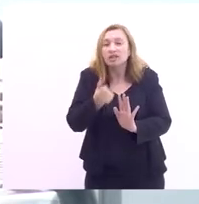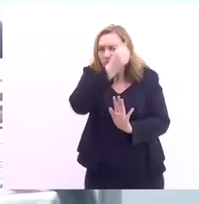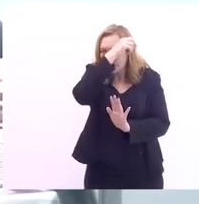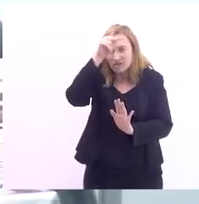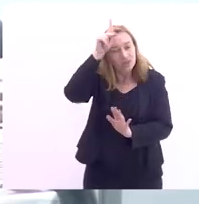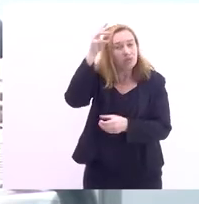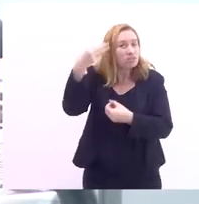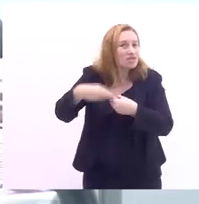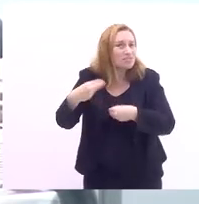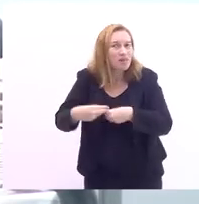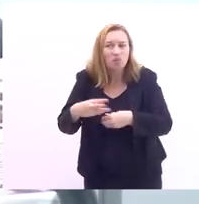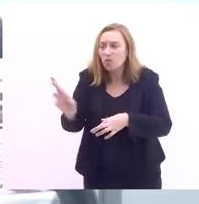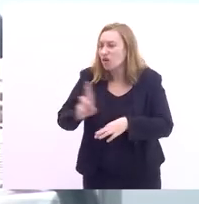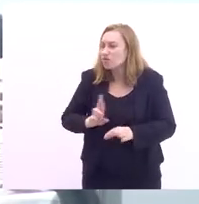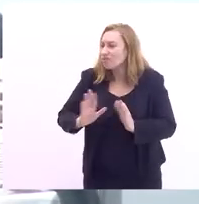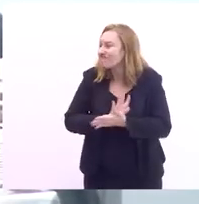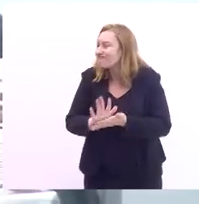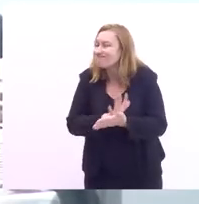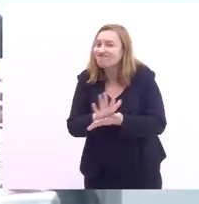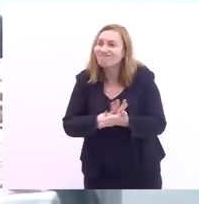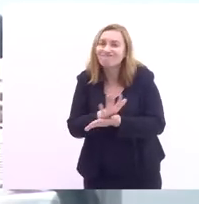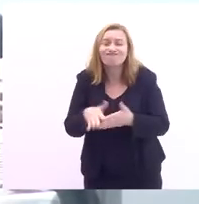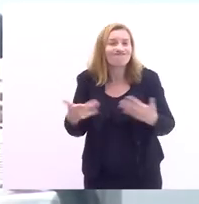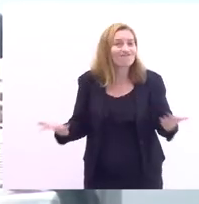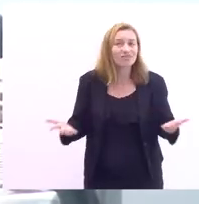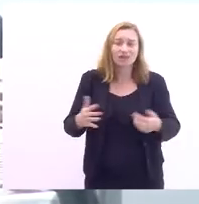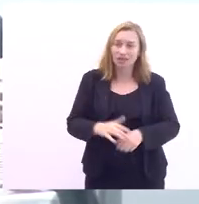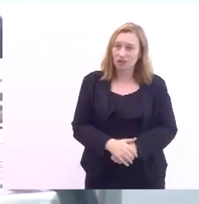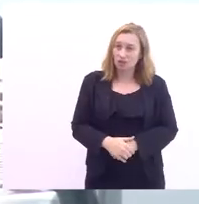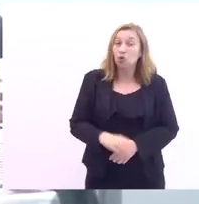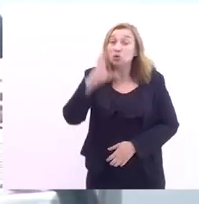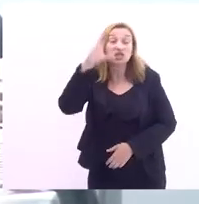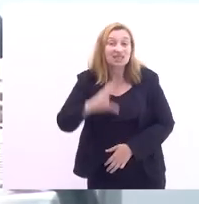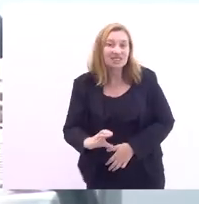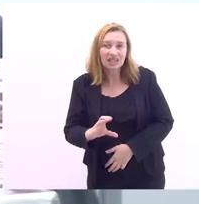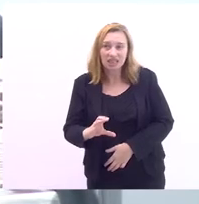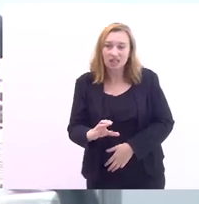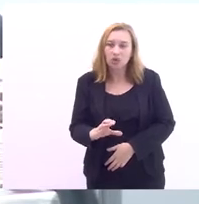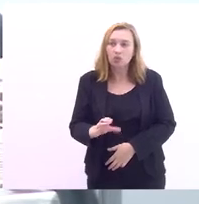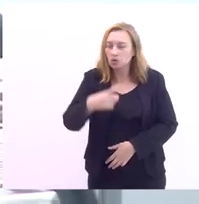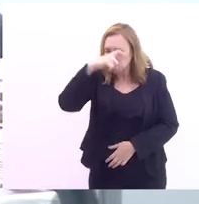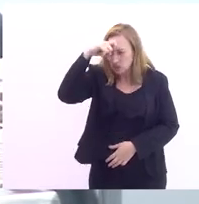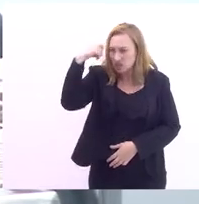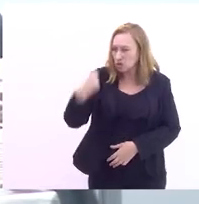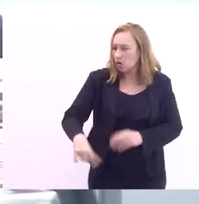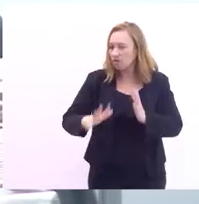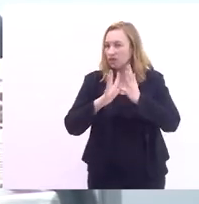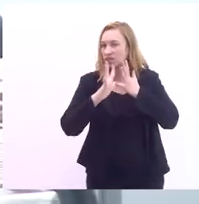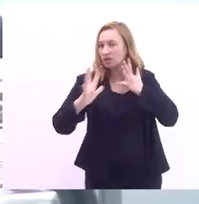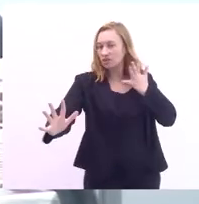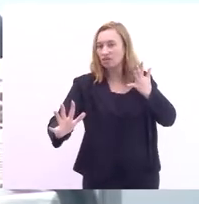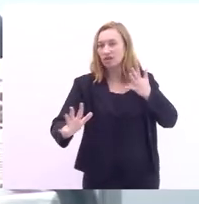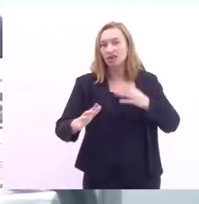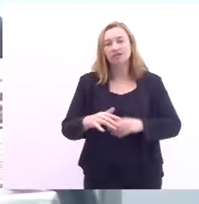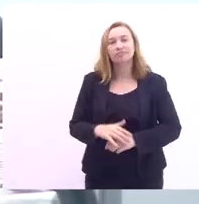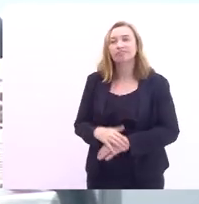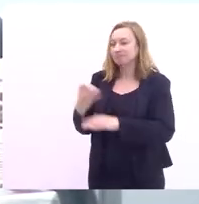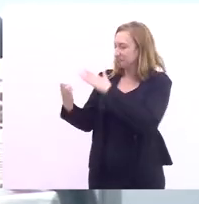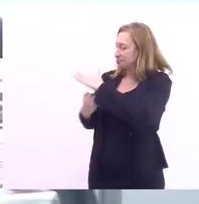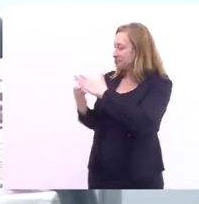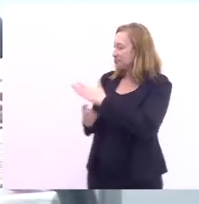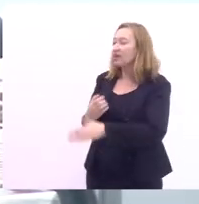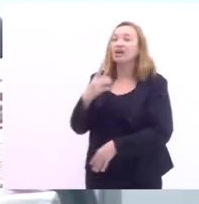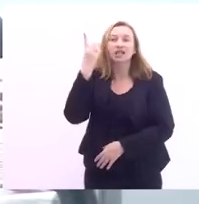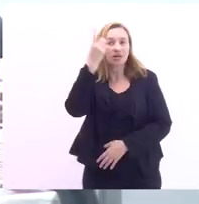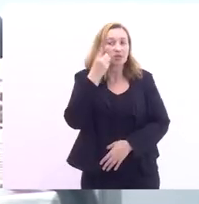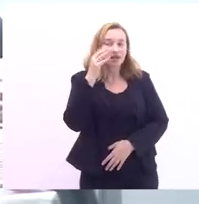municipal. Não responde o cidadão que sofre na fila das agências. E, deputada